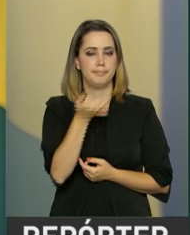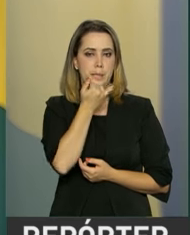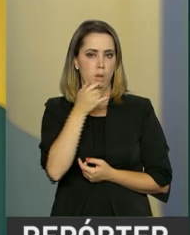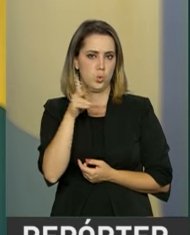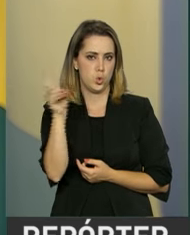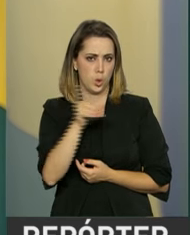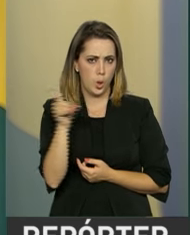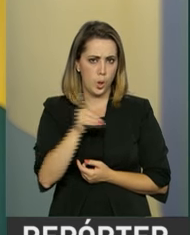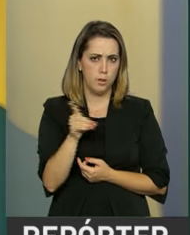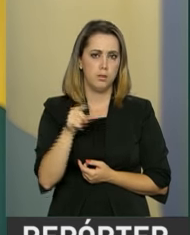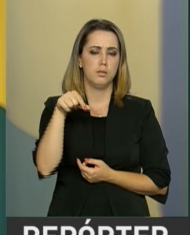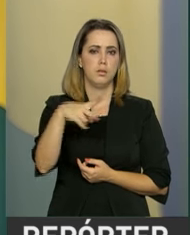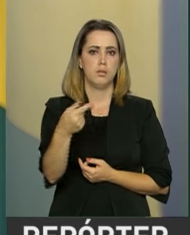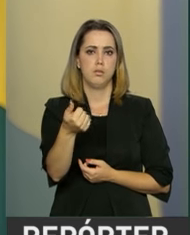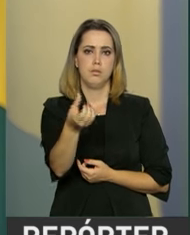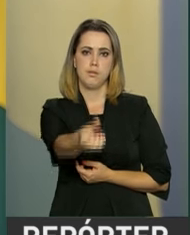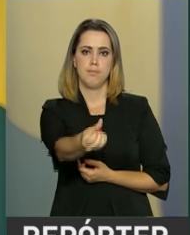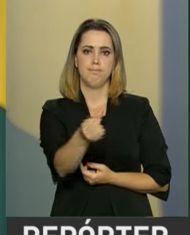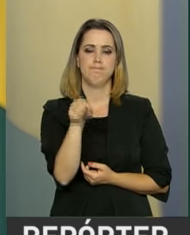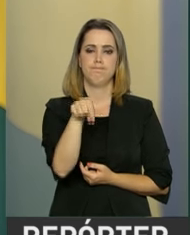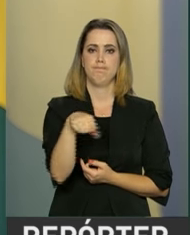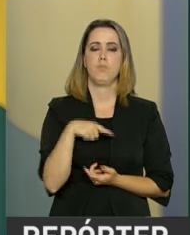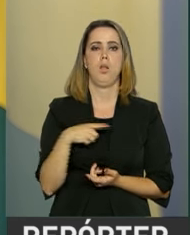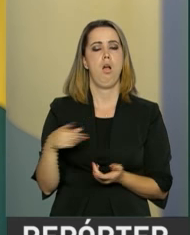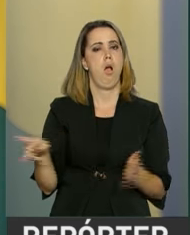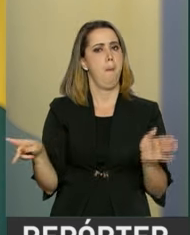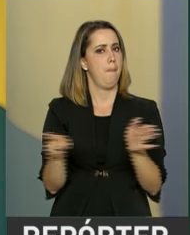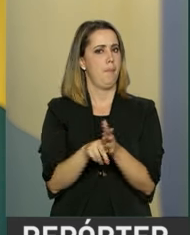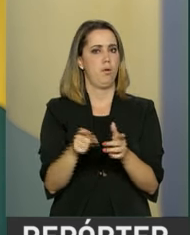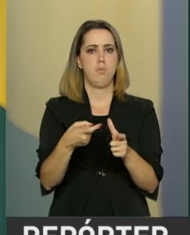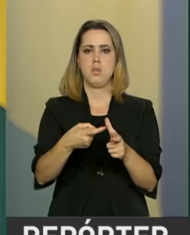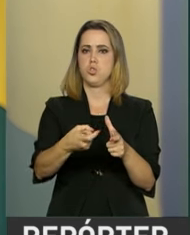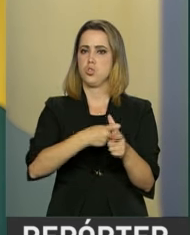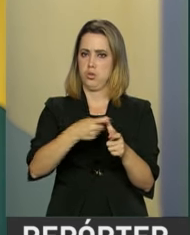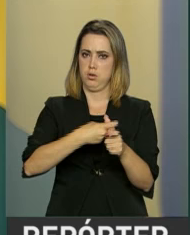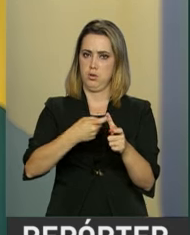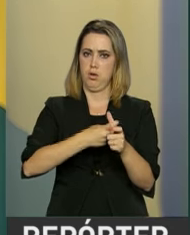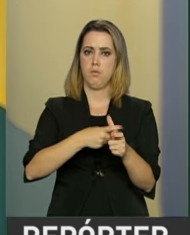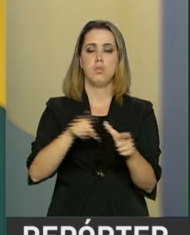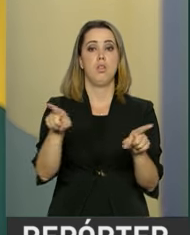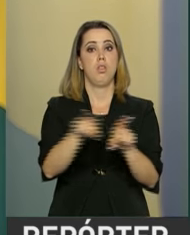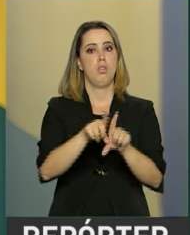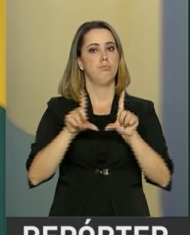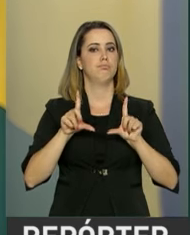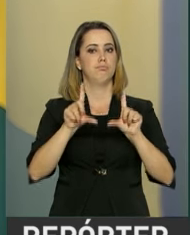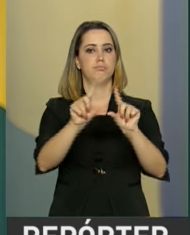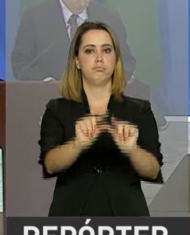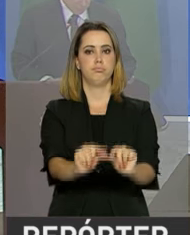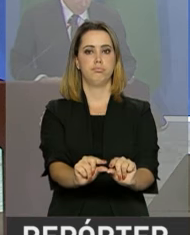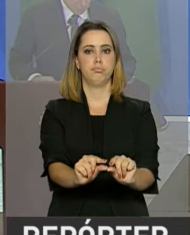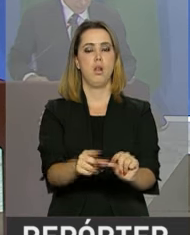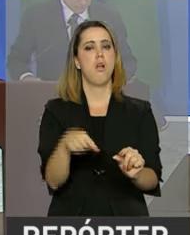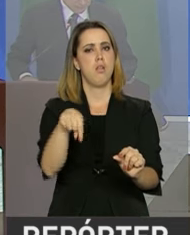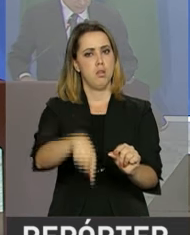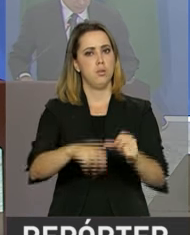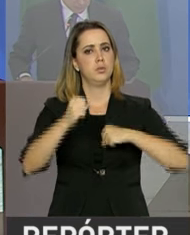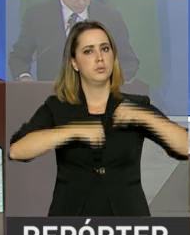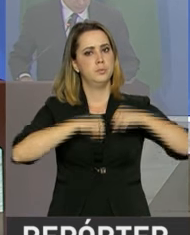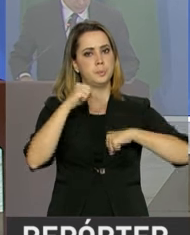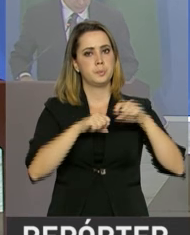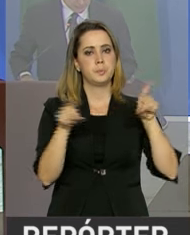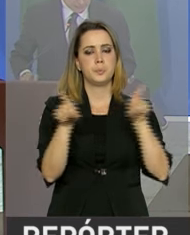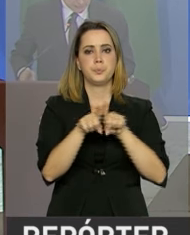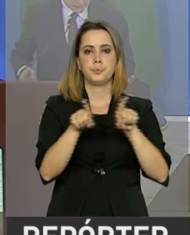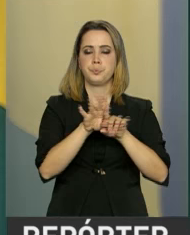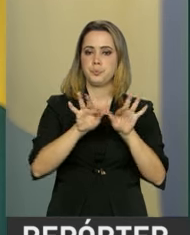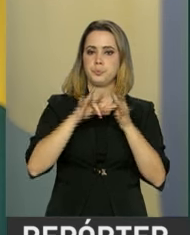US$47,7 bilhões em 2016. A própria inadimplência, convenhamos, recuou, não só da indústria, como